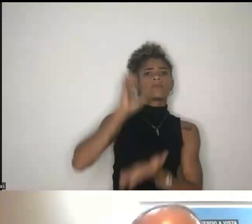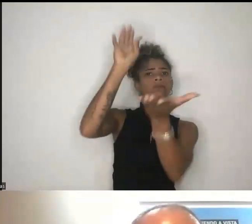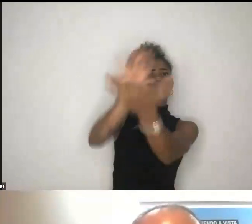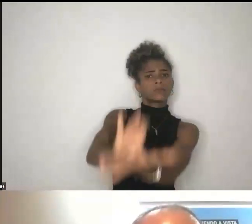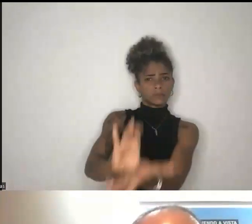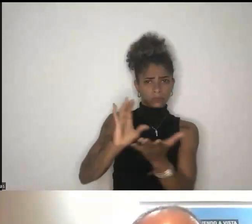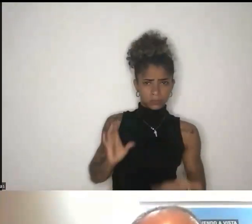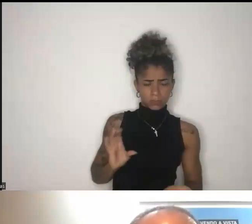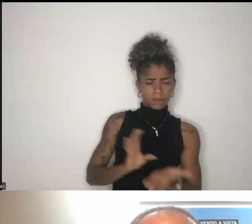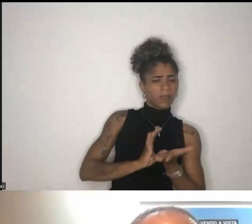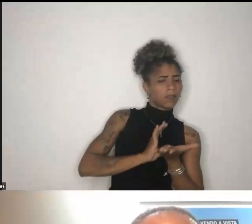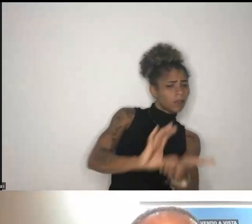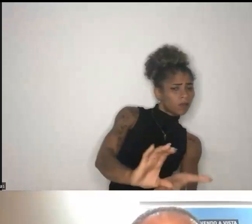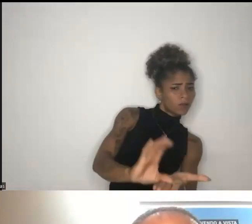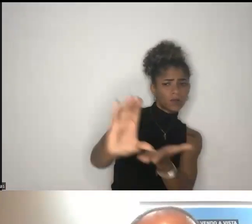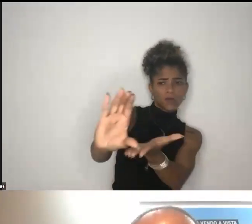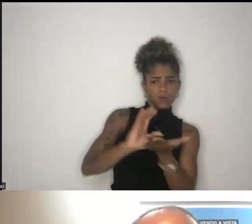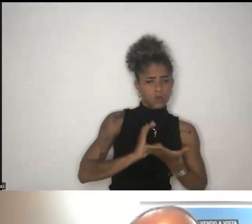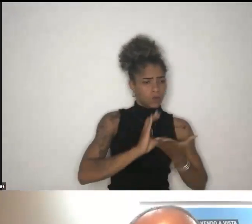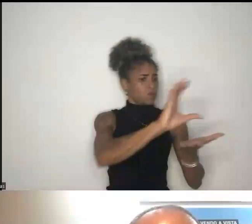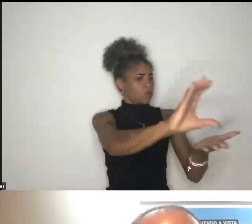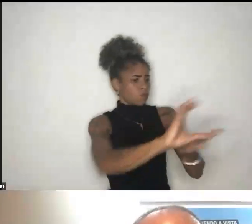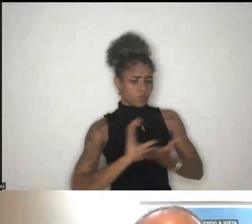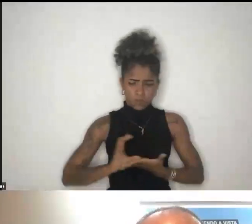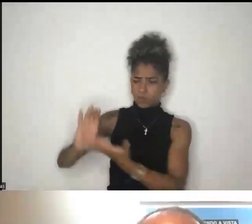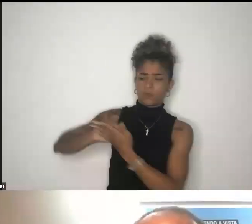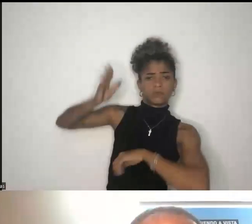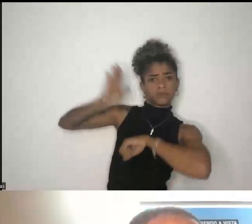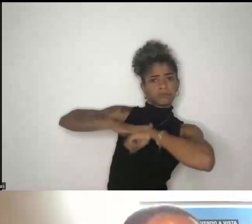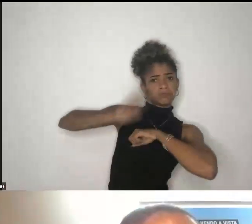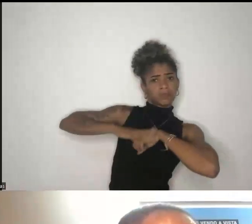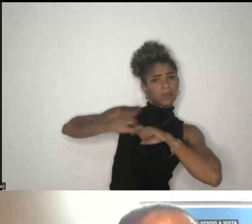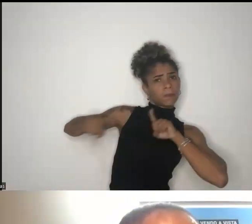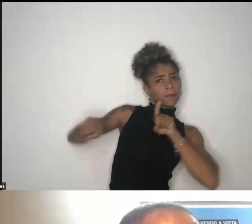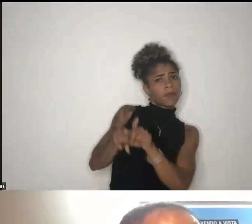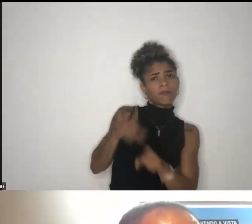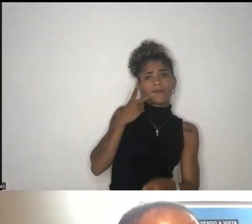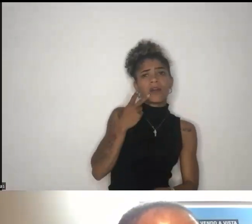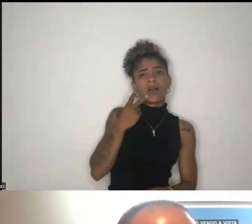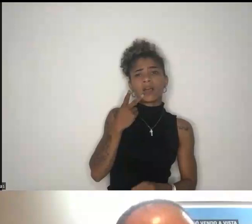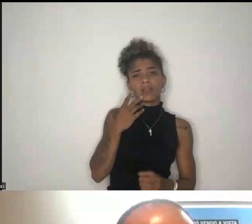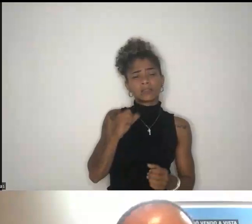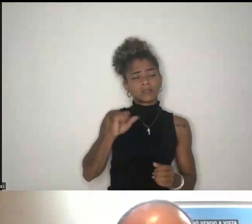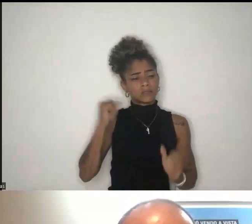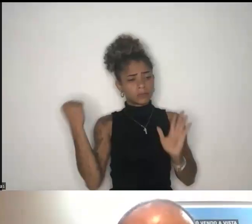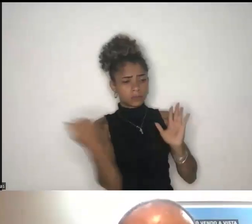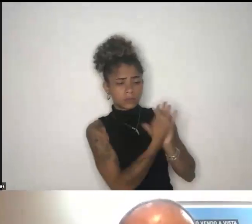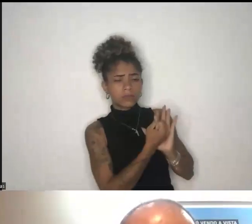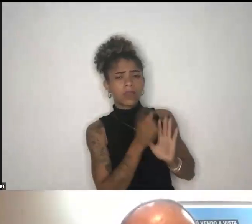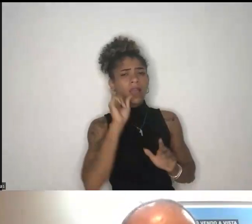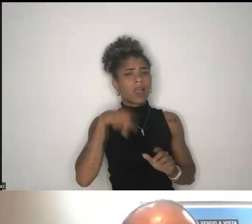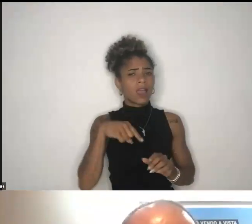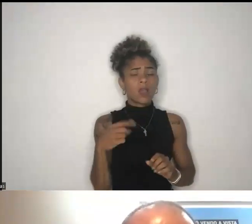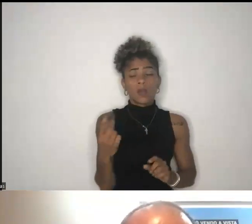coisa tão autoral ao mesmo tempo você fala de marca né é uma coisa que poucos